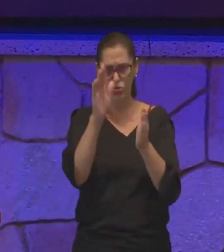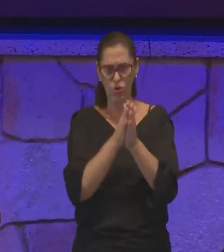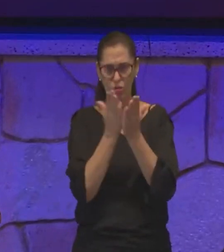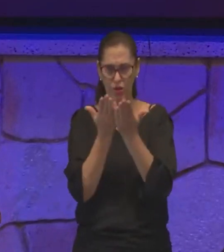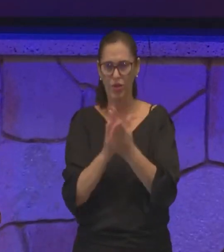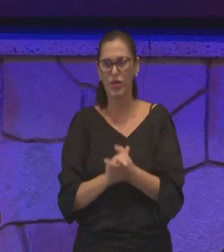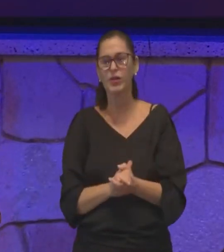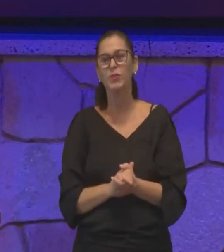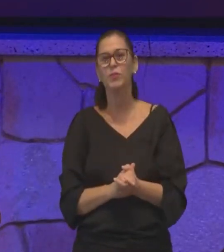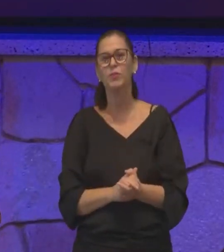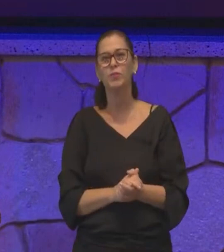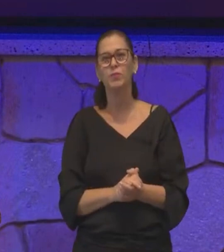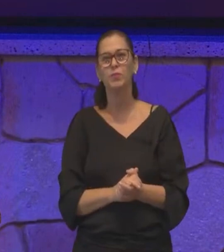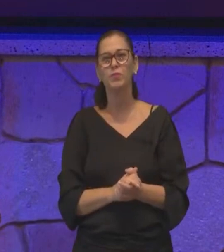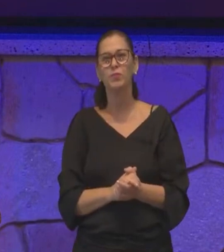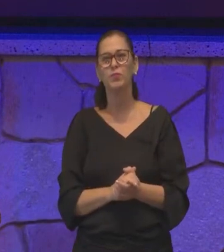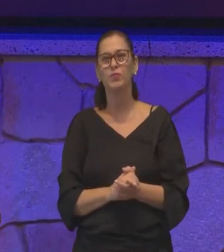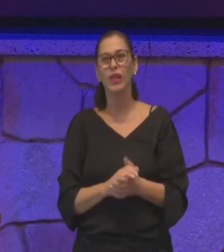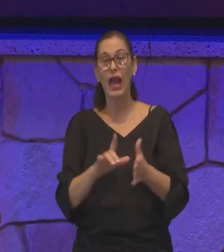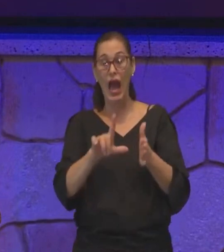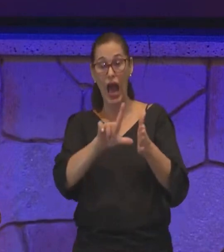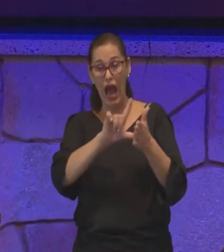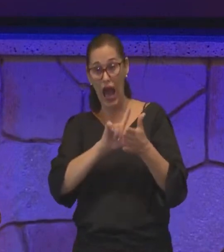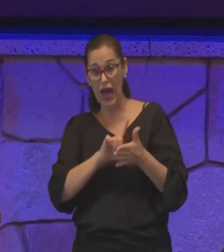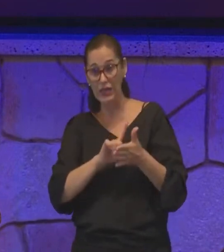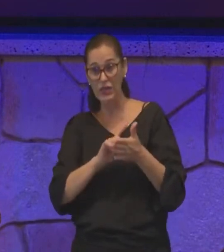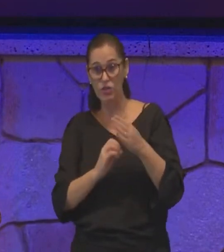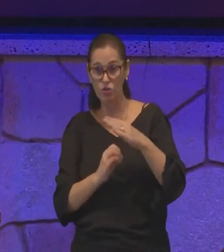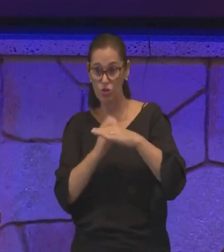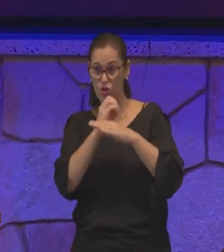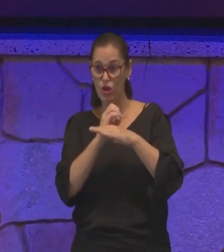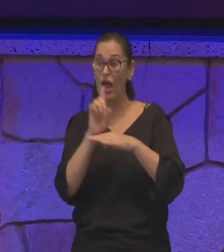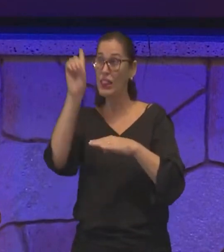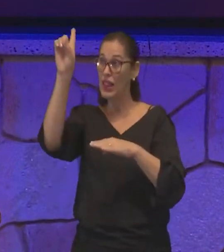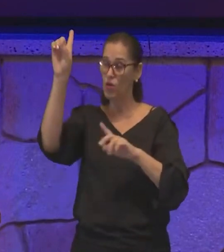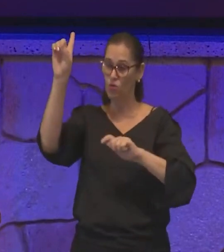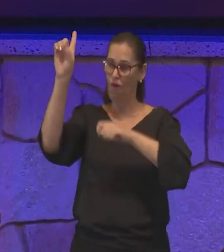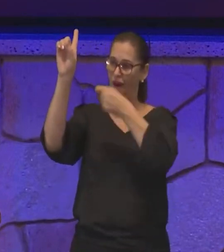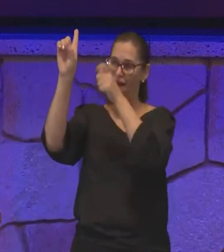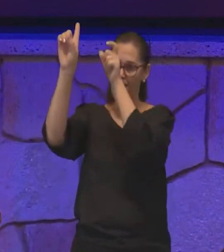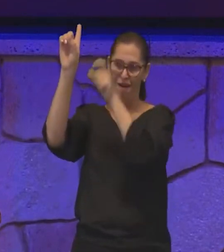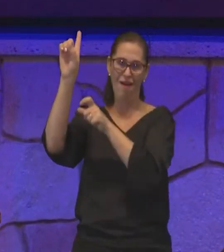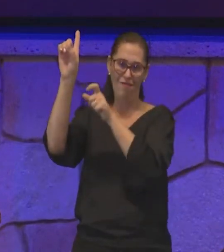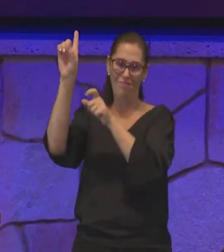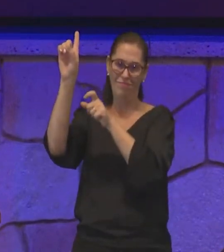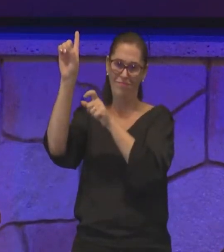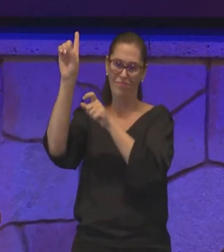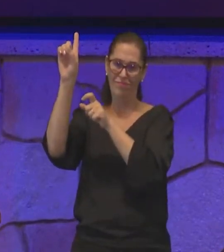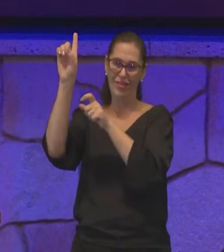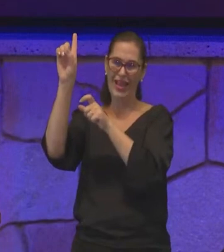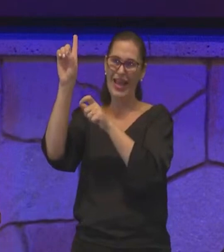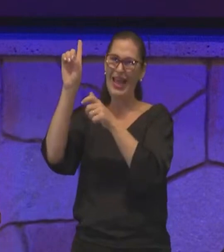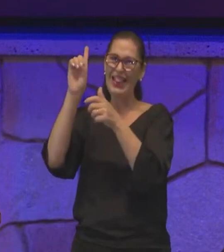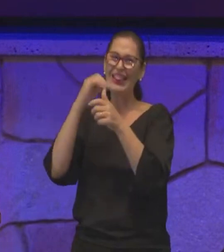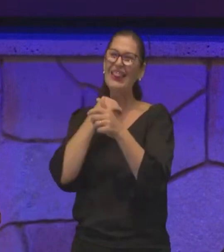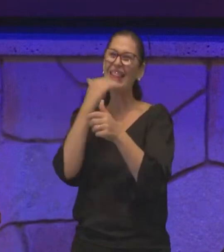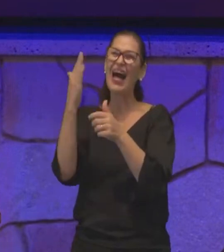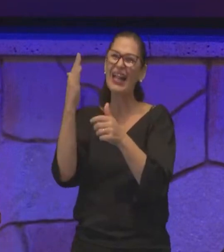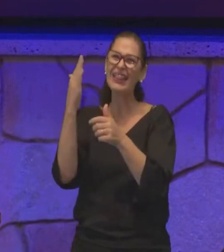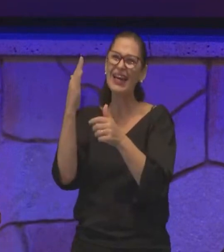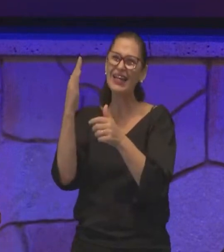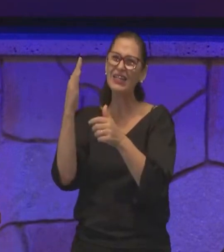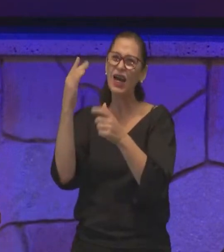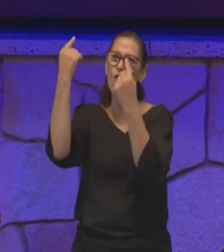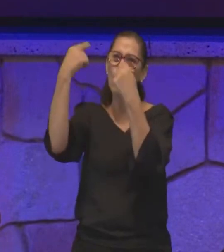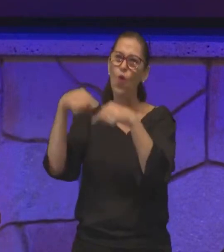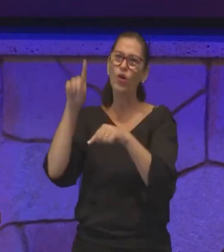43, verso 13. Antes que houvesse dia, eu sou, e ninguém há que possa fazer escapar das minhas mãos. Agindo eu, quem o